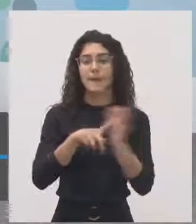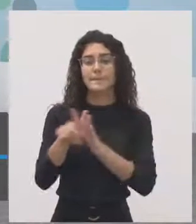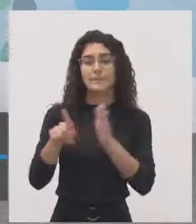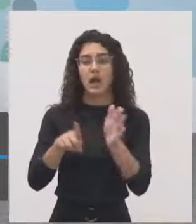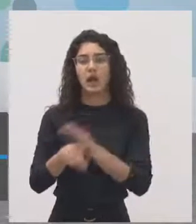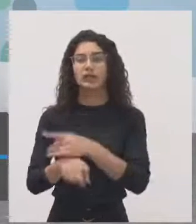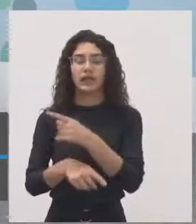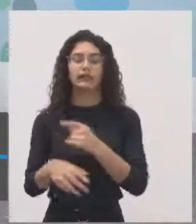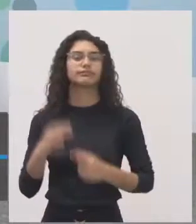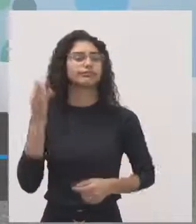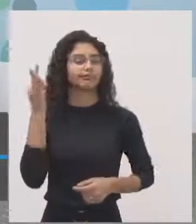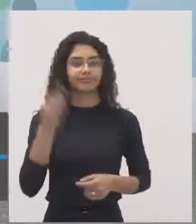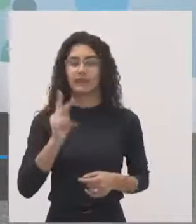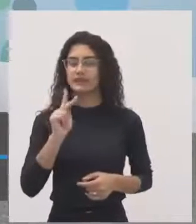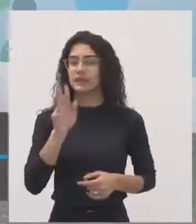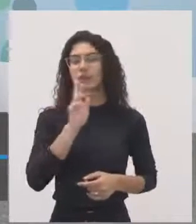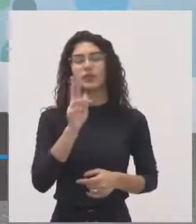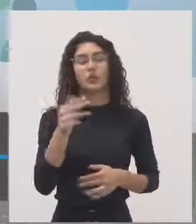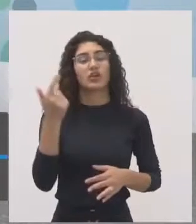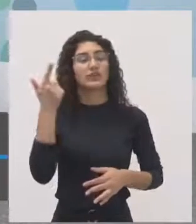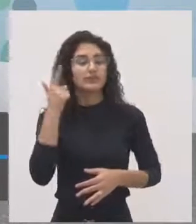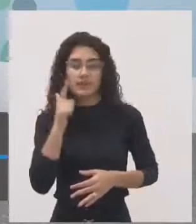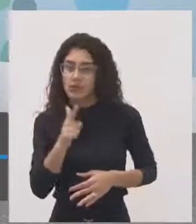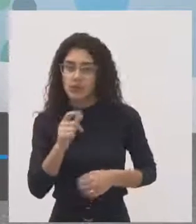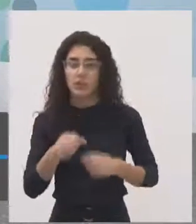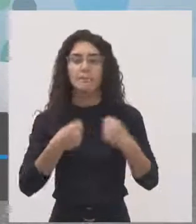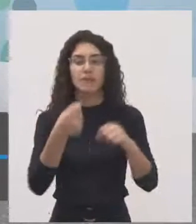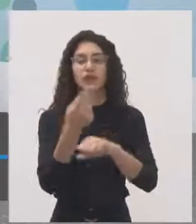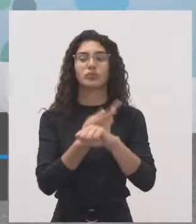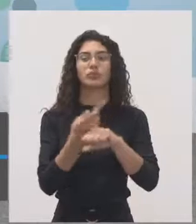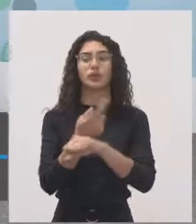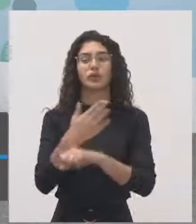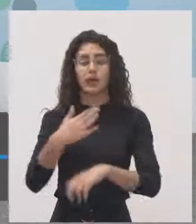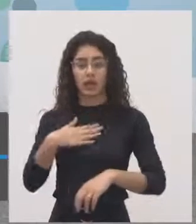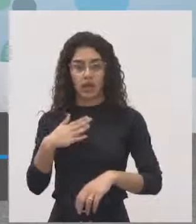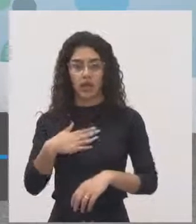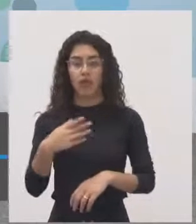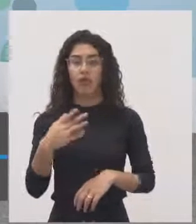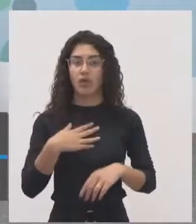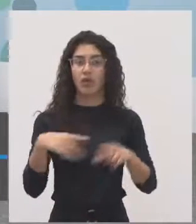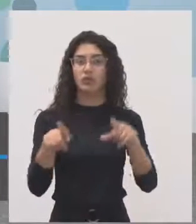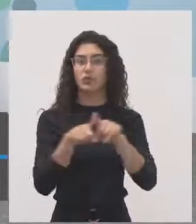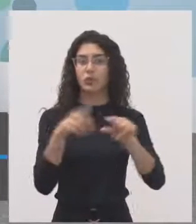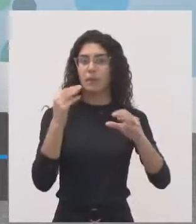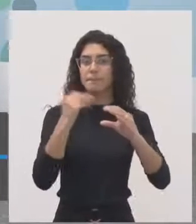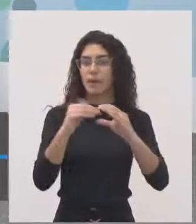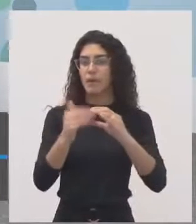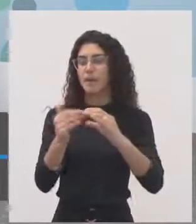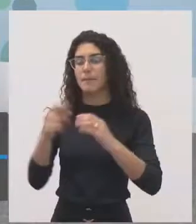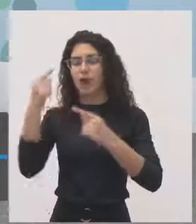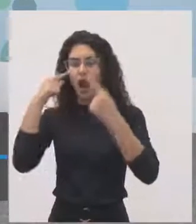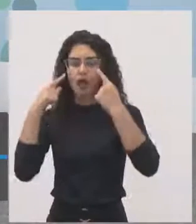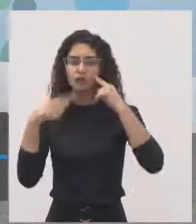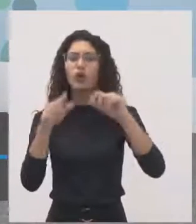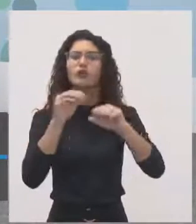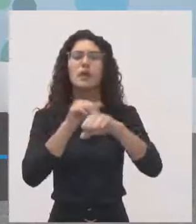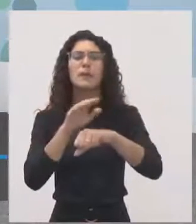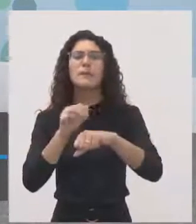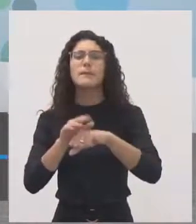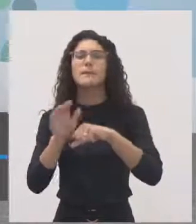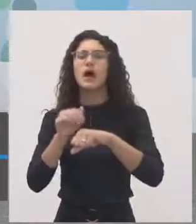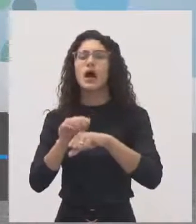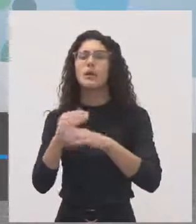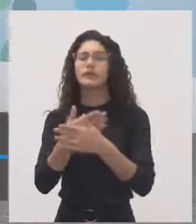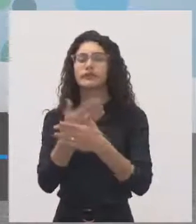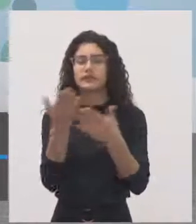super acessível. Quem não conseguir também pode me procurar, que eu encaminho as dúvidas aí, as sugestões, enfim,